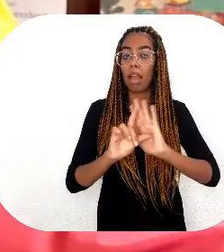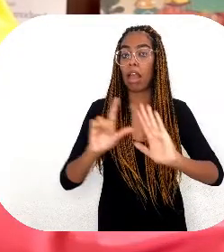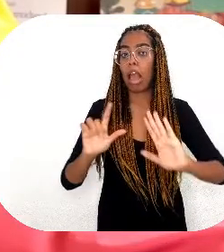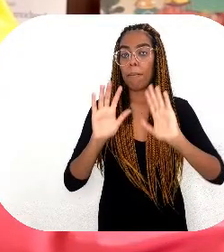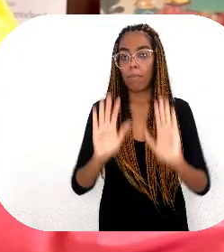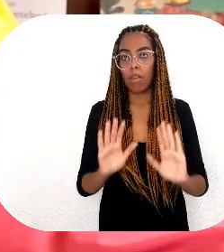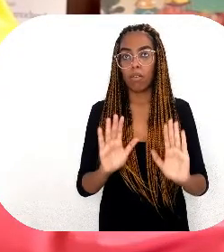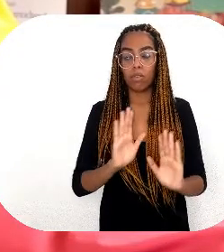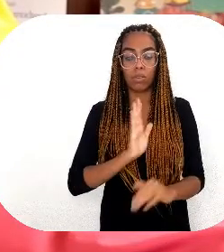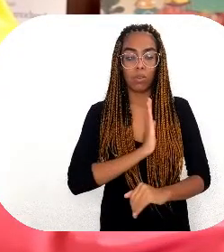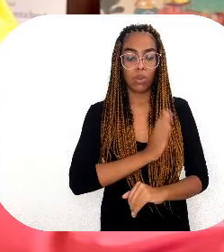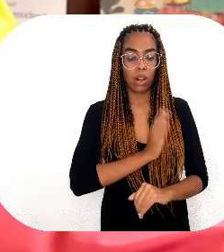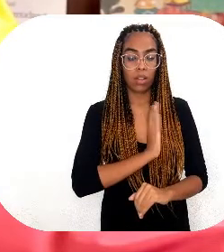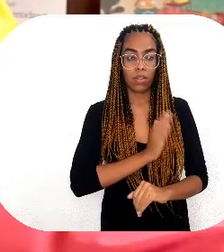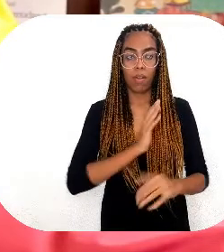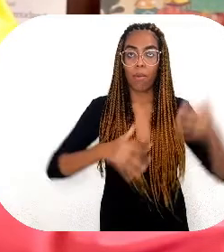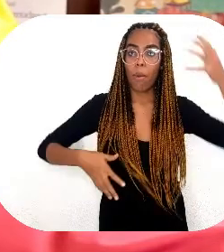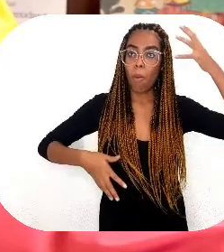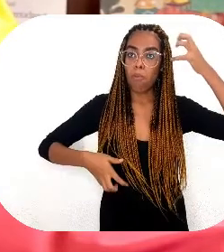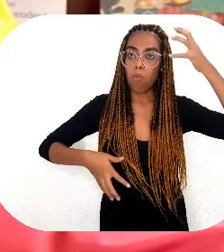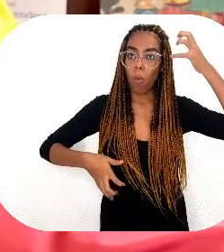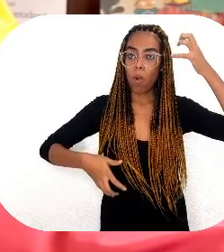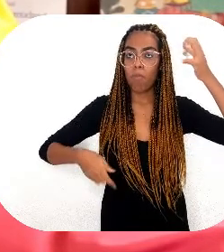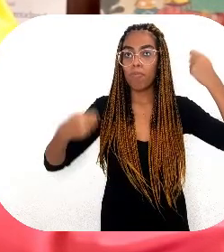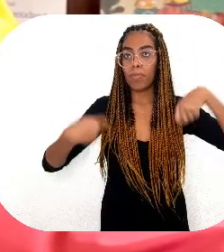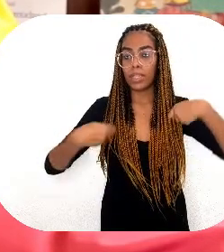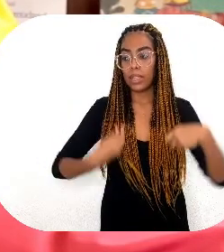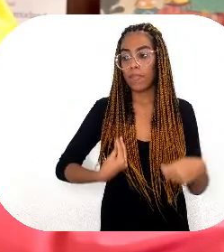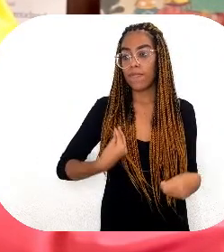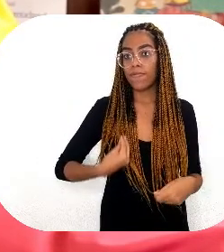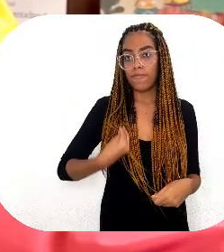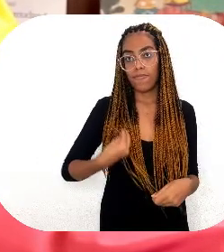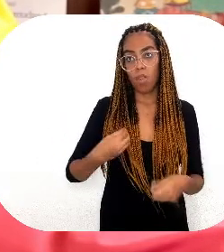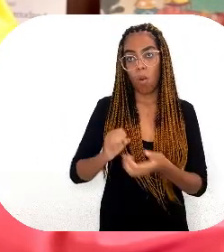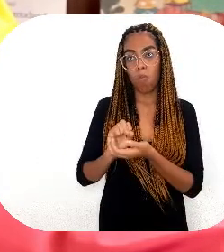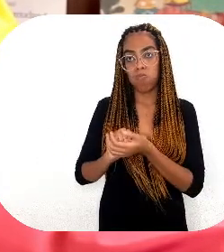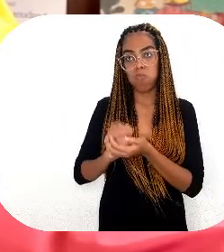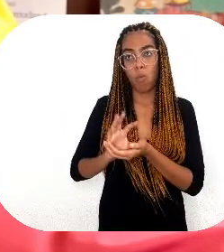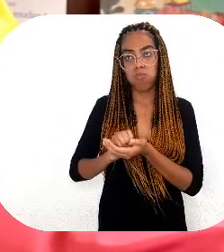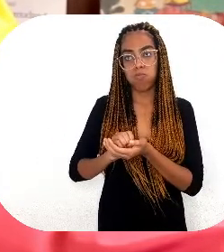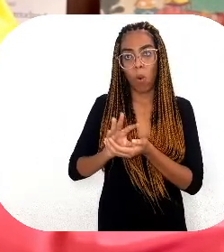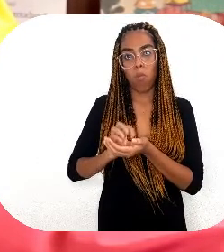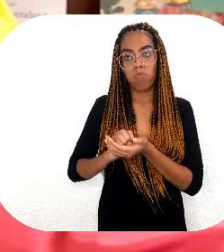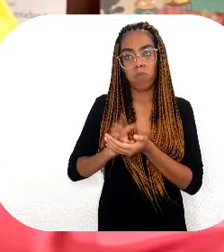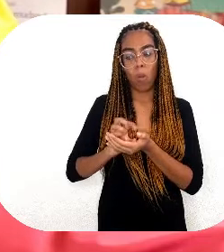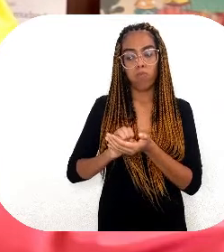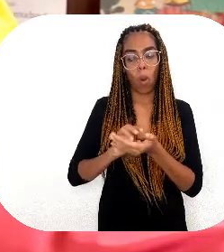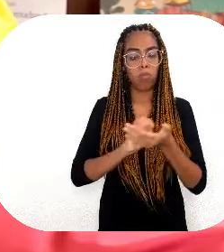Um coração de macaco, mas tem um detalhe. O coração do macaco deveria ser ainda fresco,